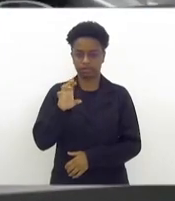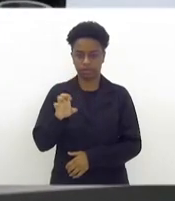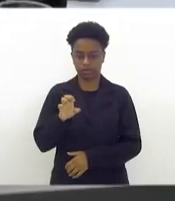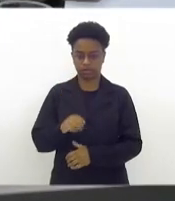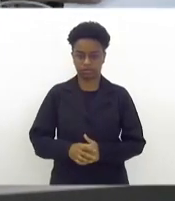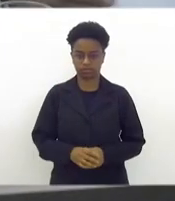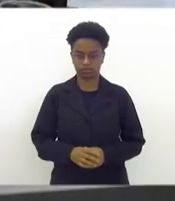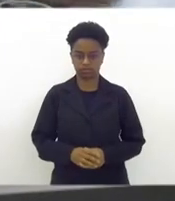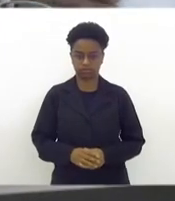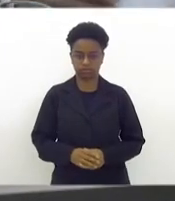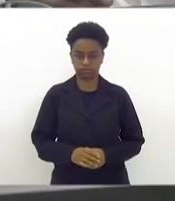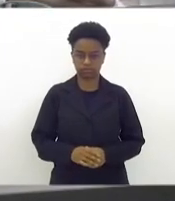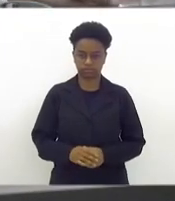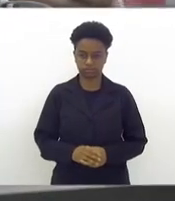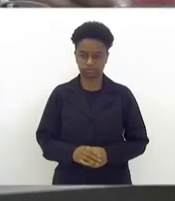21.